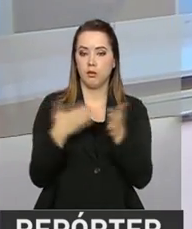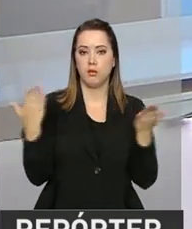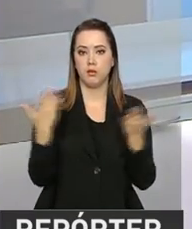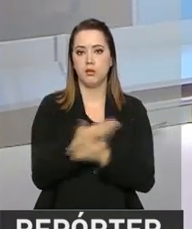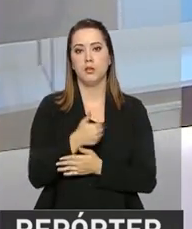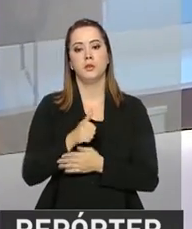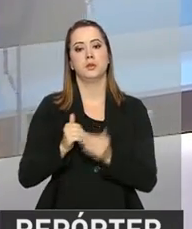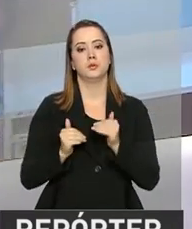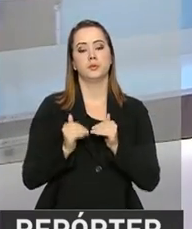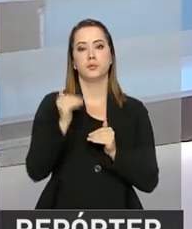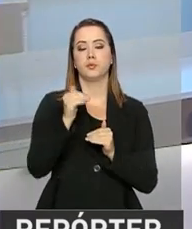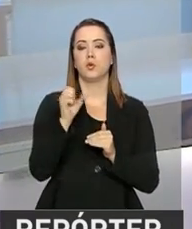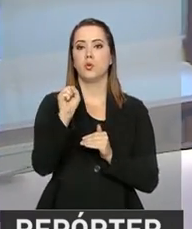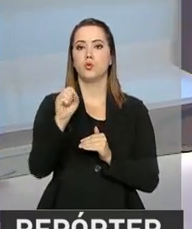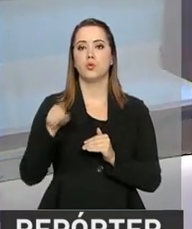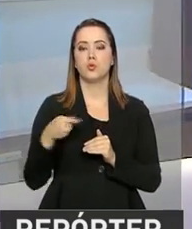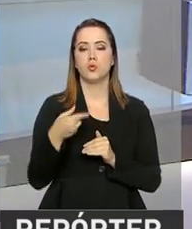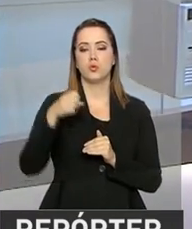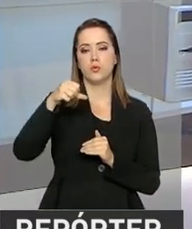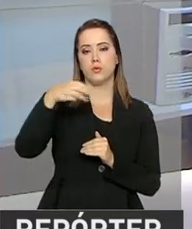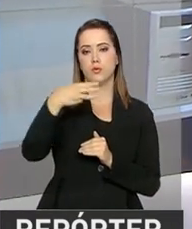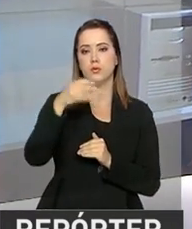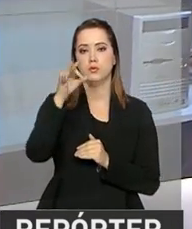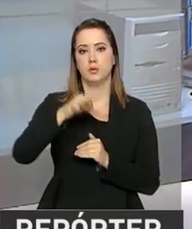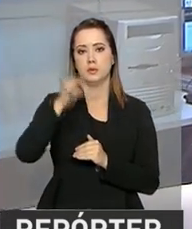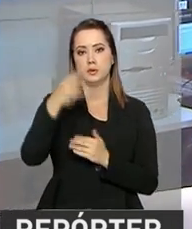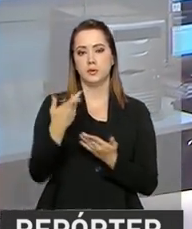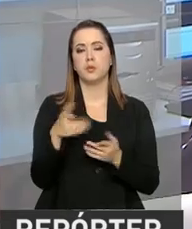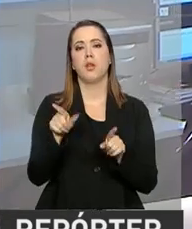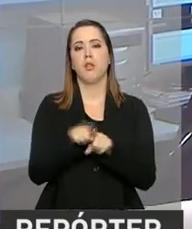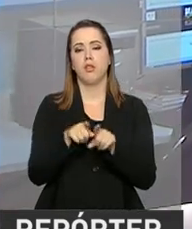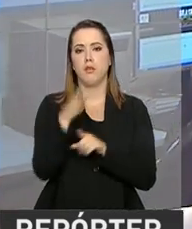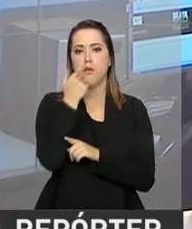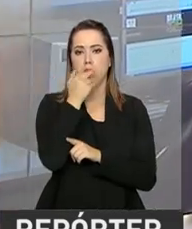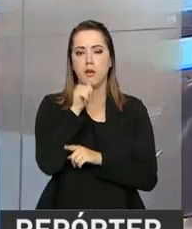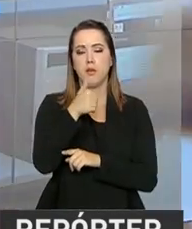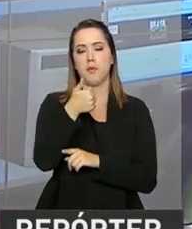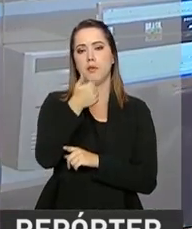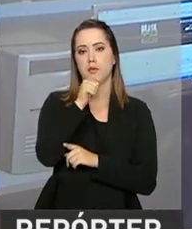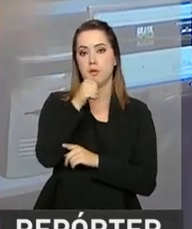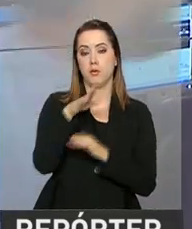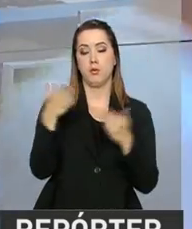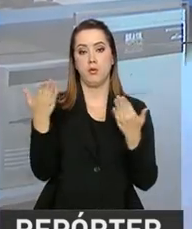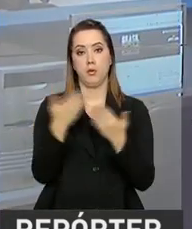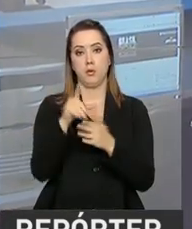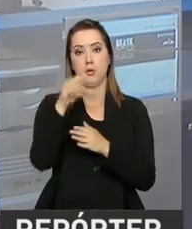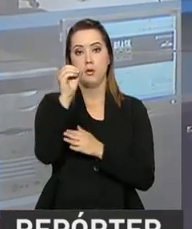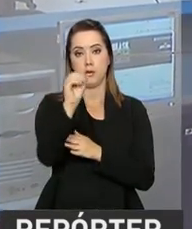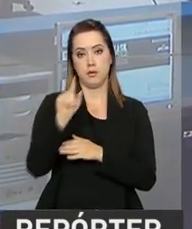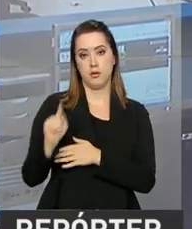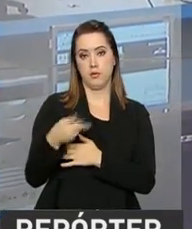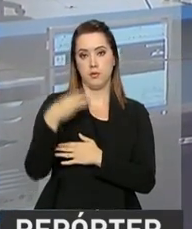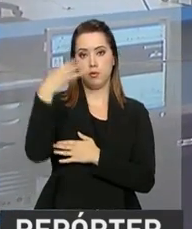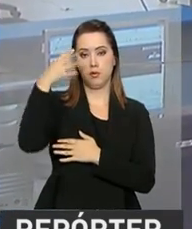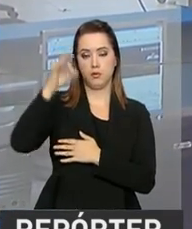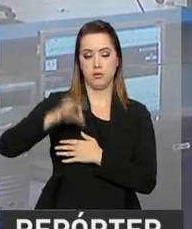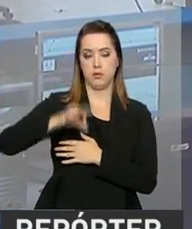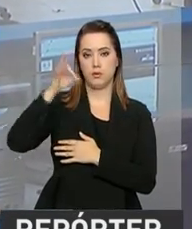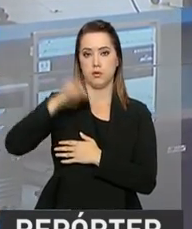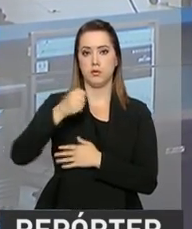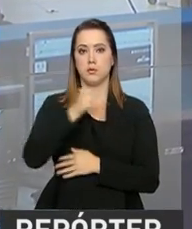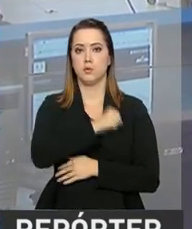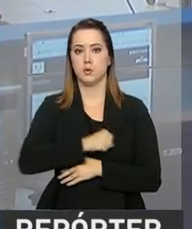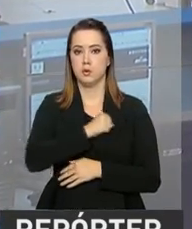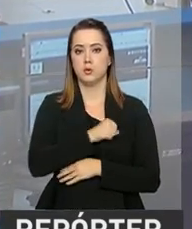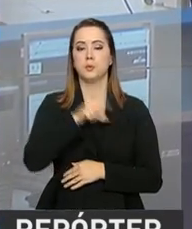o IBGE o grupo alimentação e bebidas que de 1,32 em Julho foi para 0,3 em agosto é o